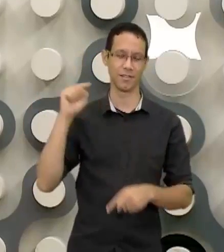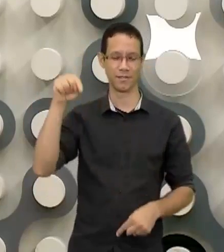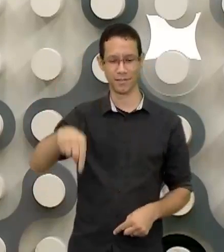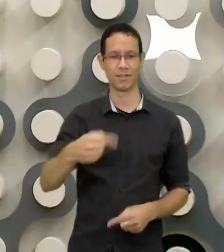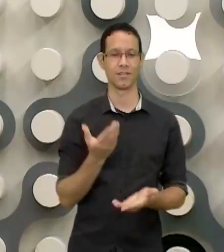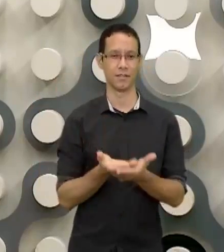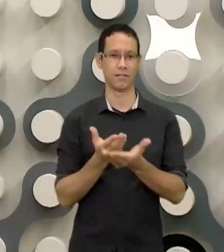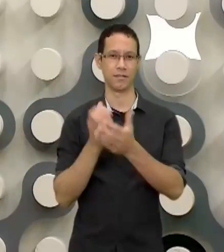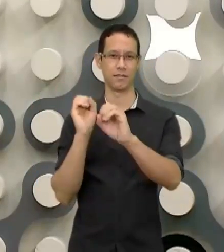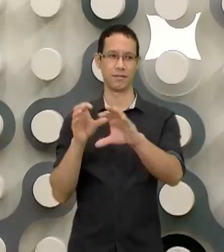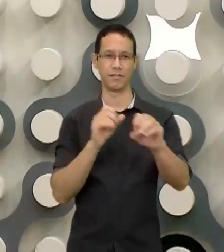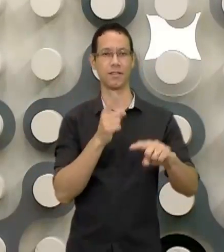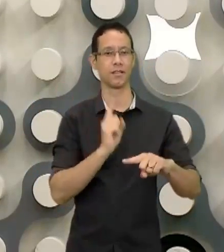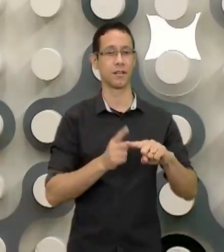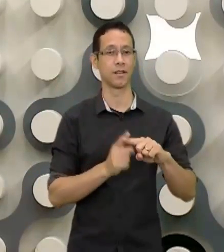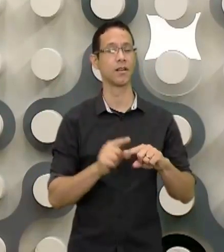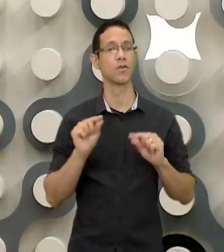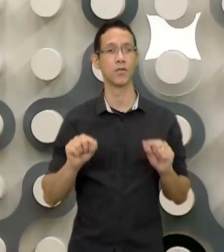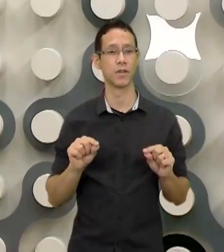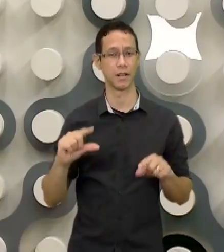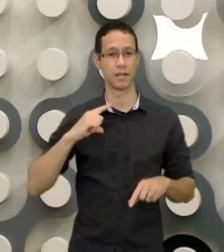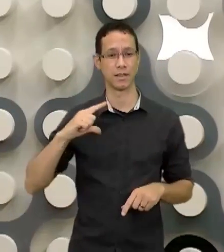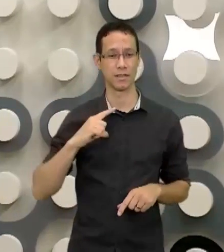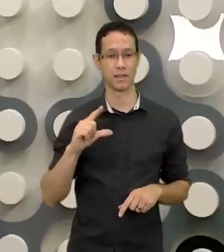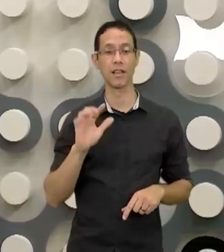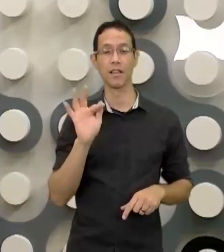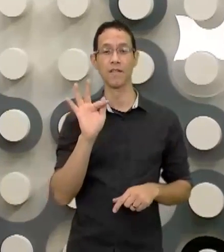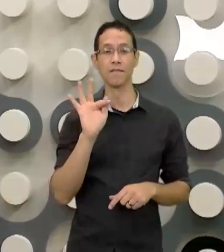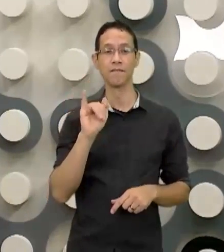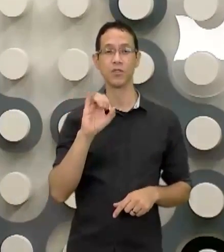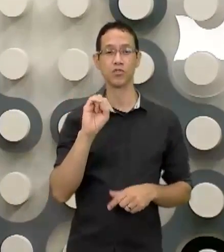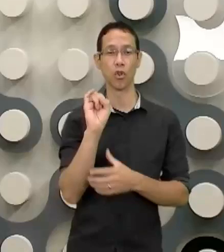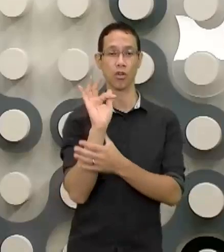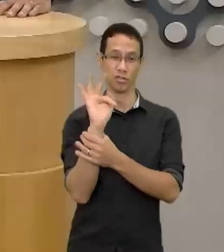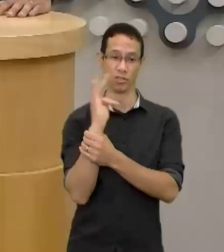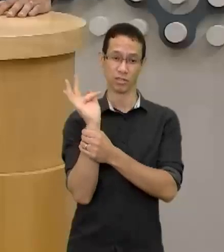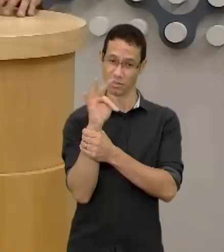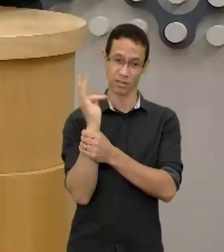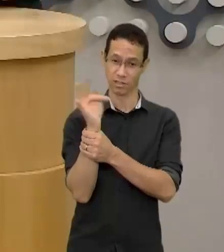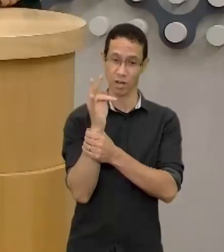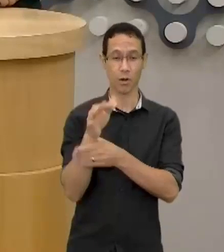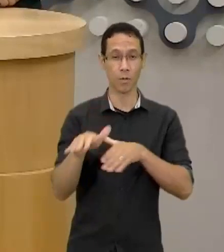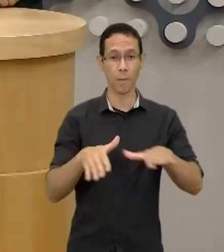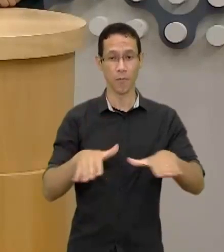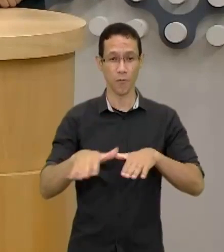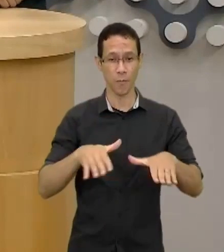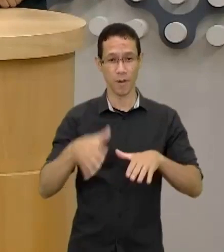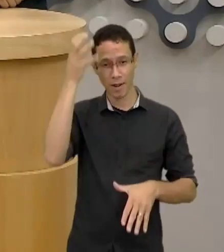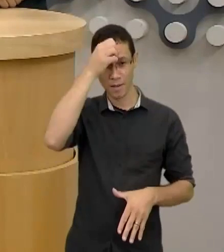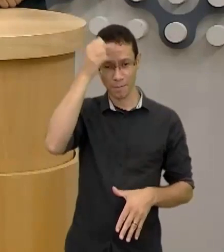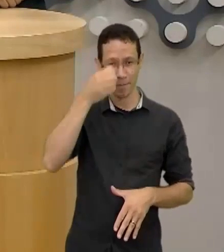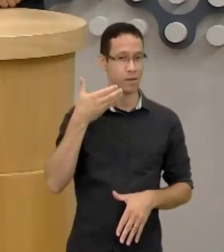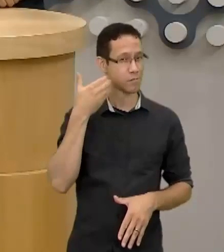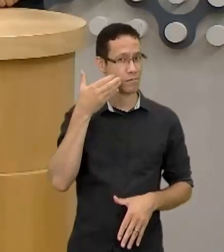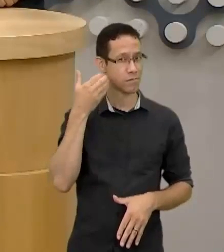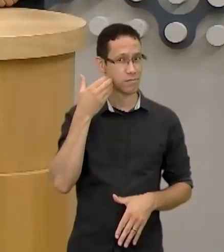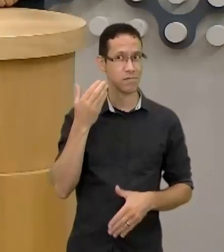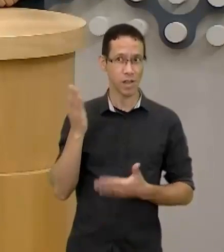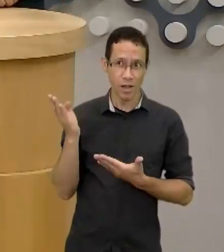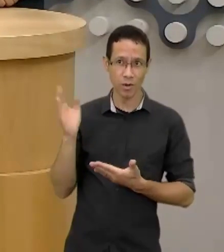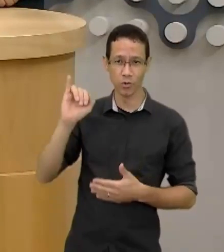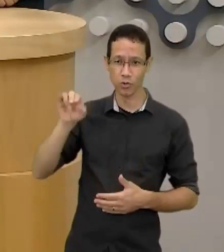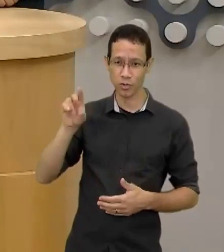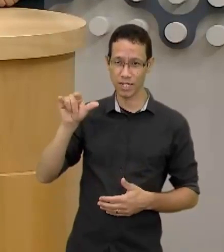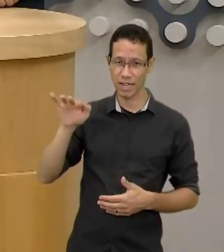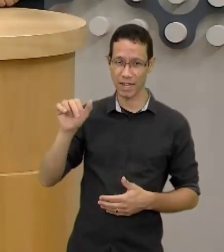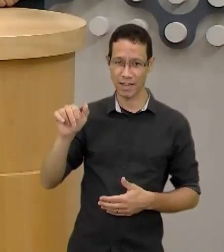aula. Porque, gente, olha só, estou aqui em Fisiologia do Movimento para aprender com a professora Juliana. Tudo bem? Aprender. Primeira coisa que você vai aprender,